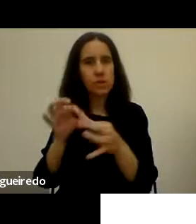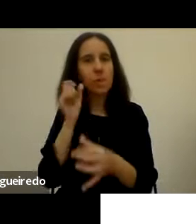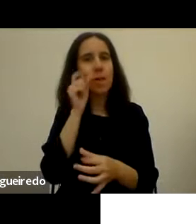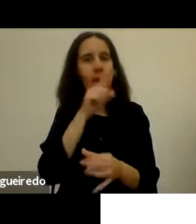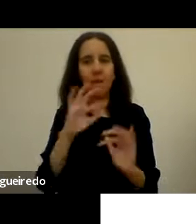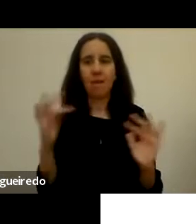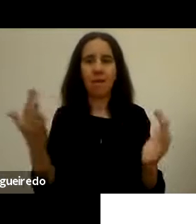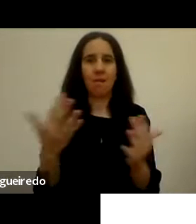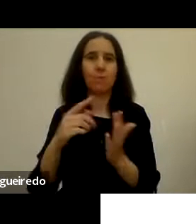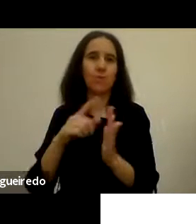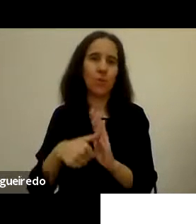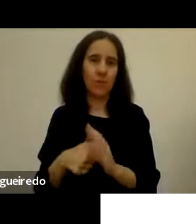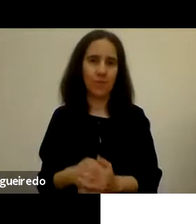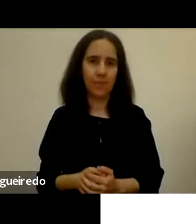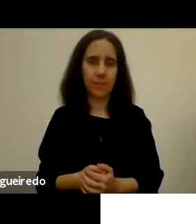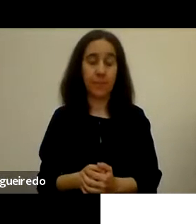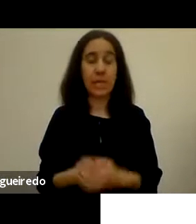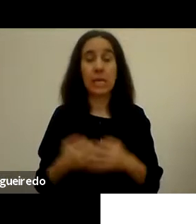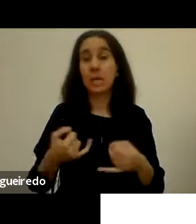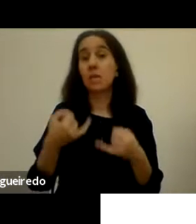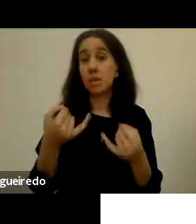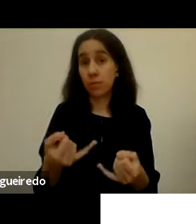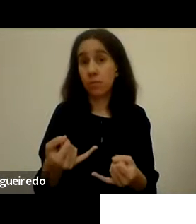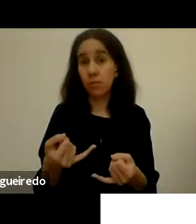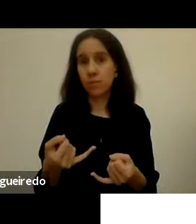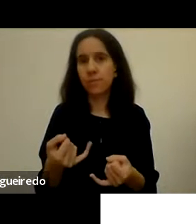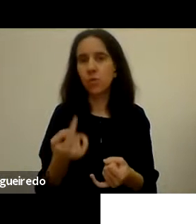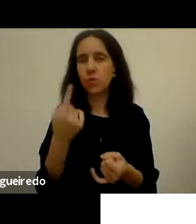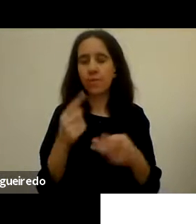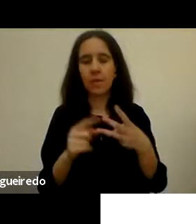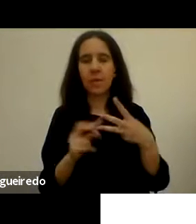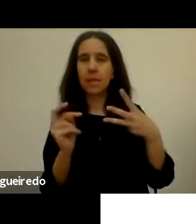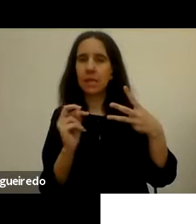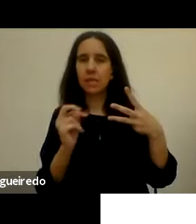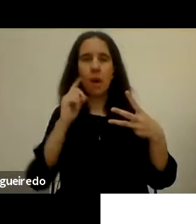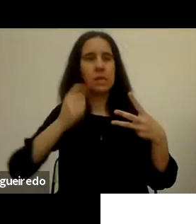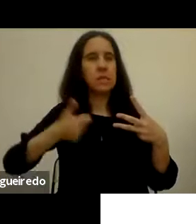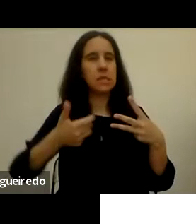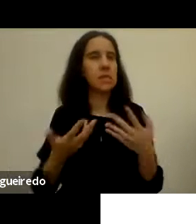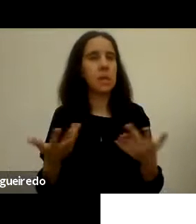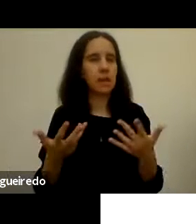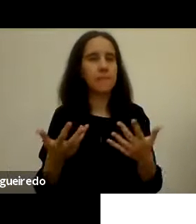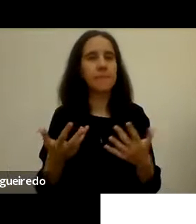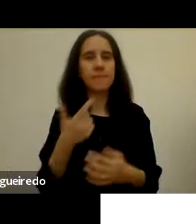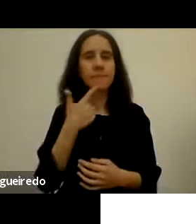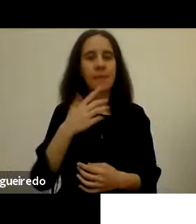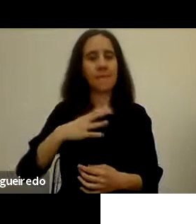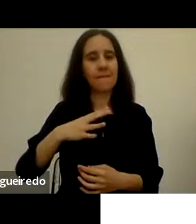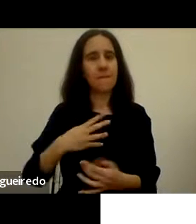redor do projeto. Depois, há um terceiro aspecto-chave, que é perceber quando é